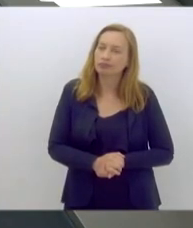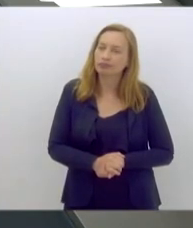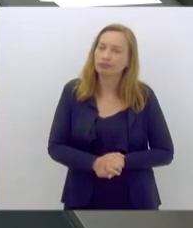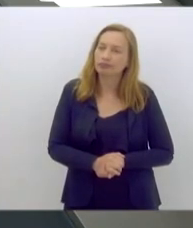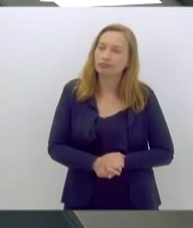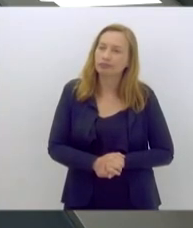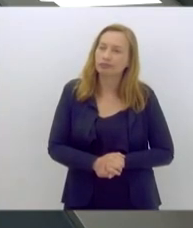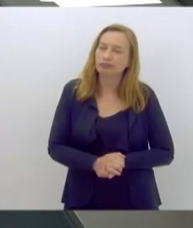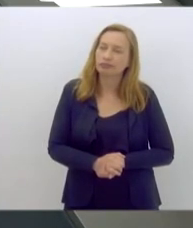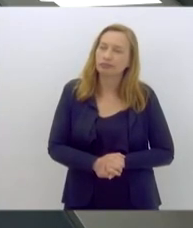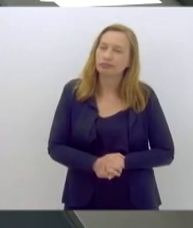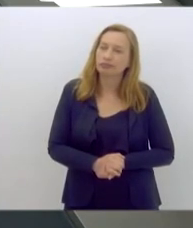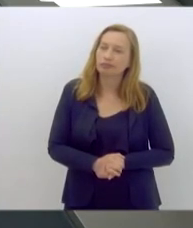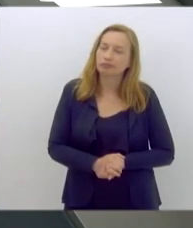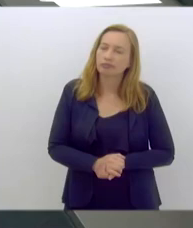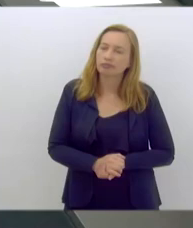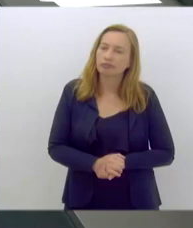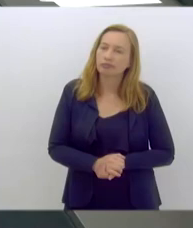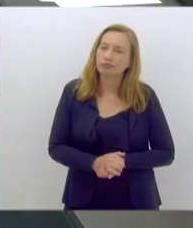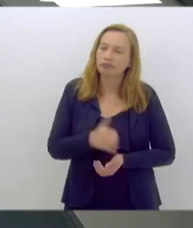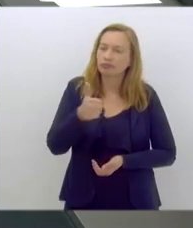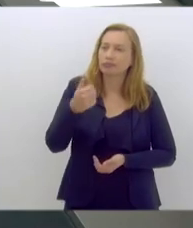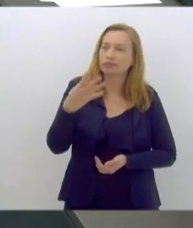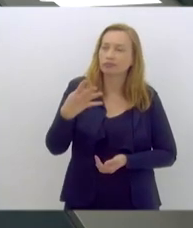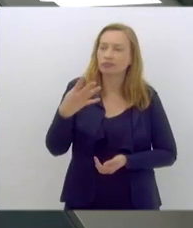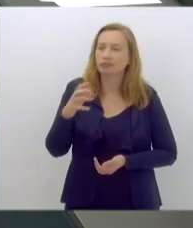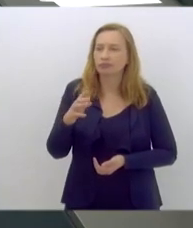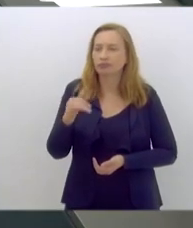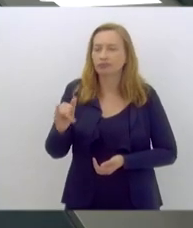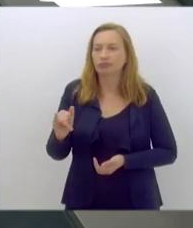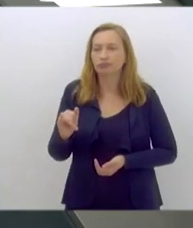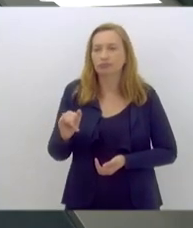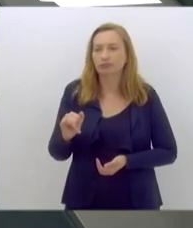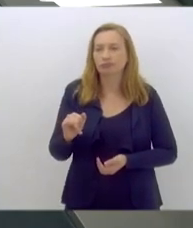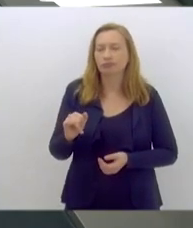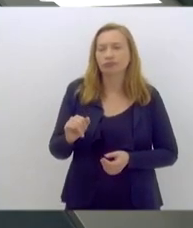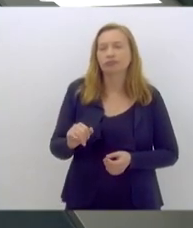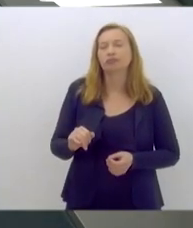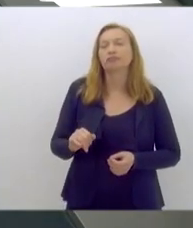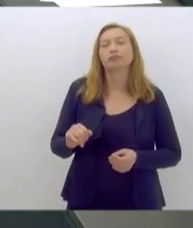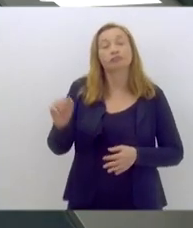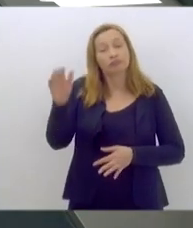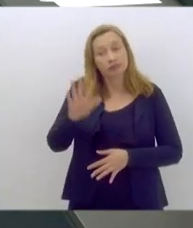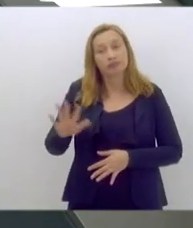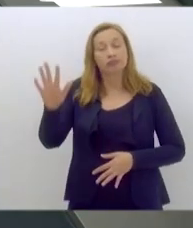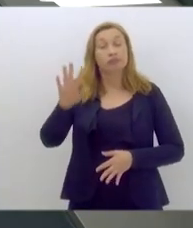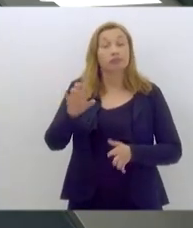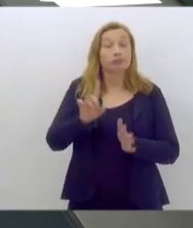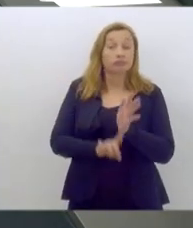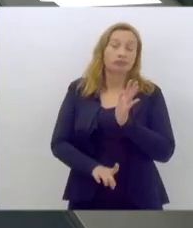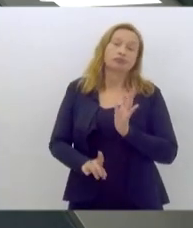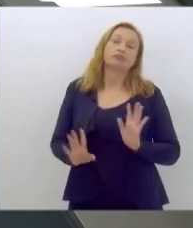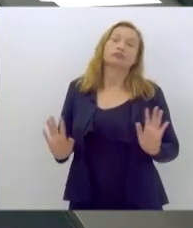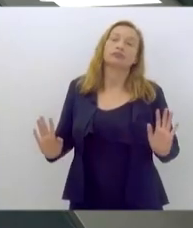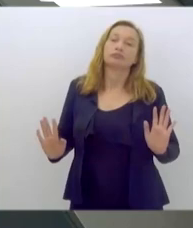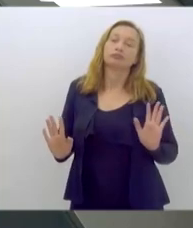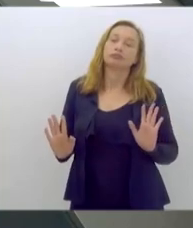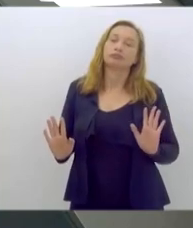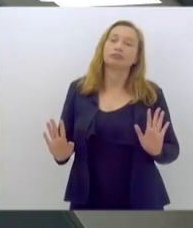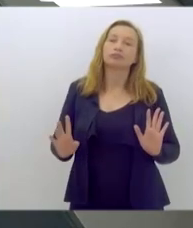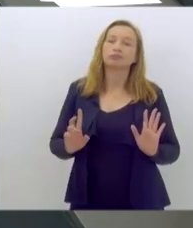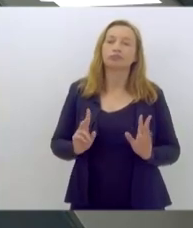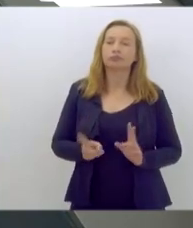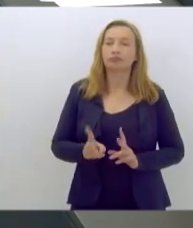não não tirou 4B da assistência social na realidade teve redução de uma maneira geral em todos só que nós